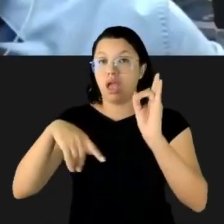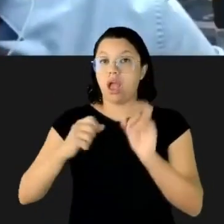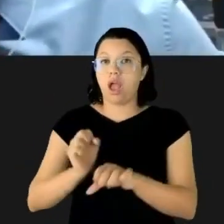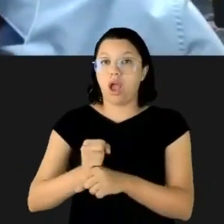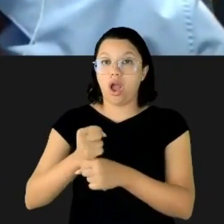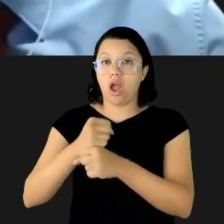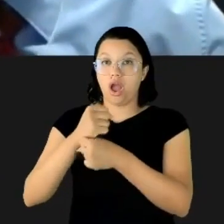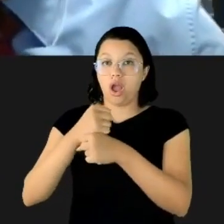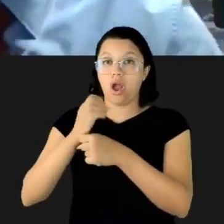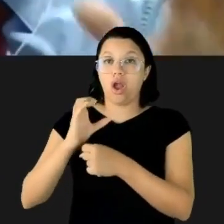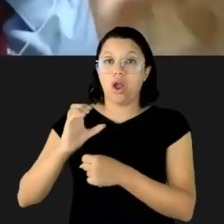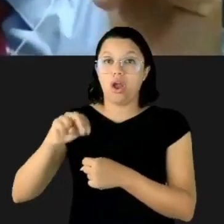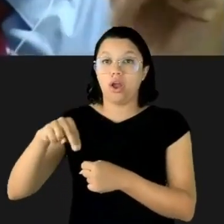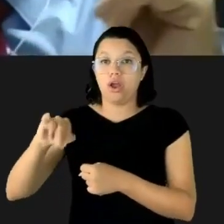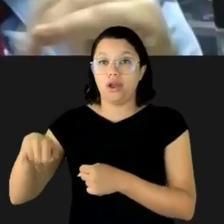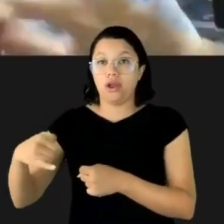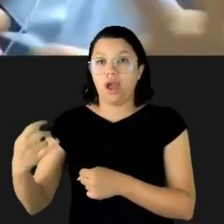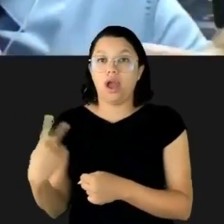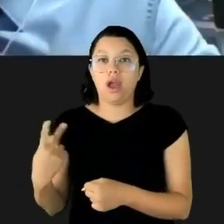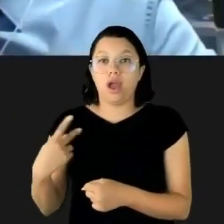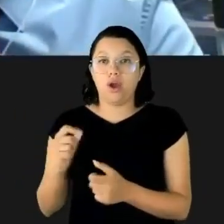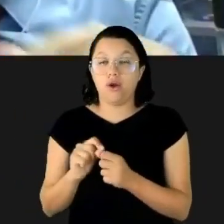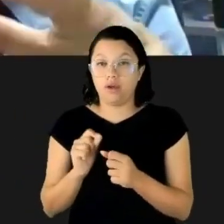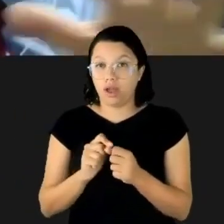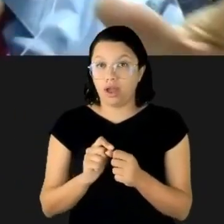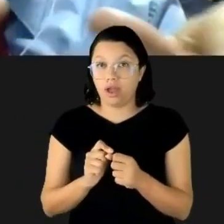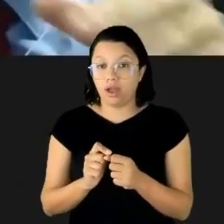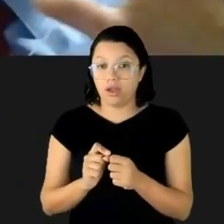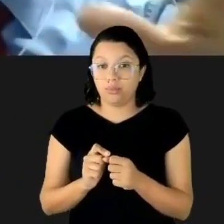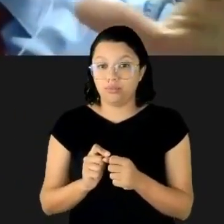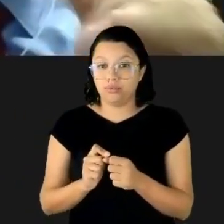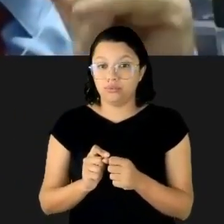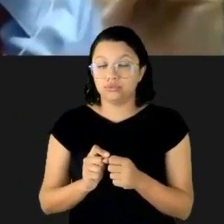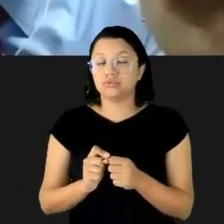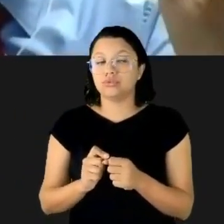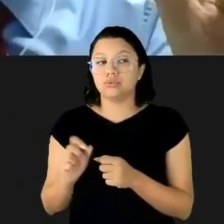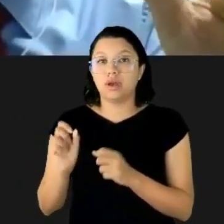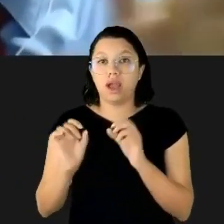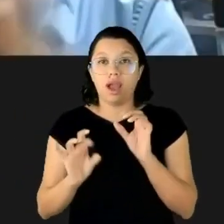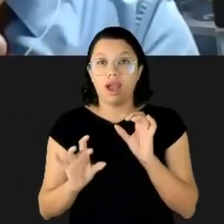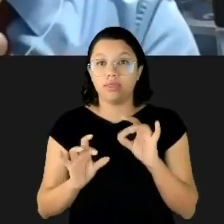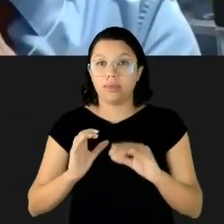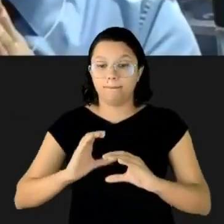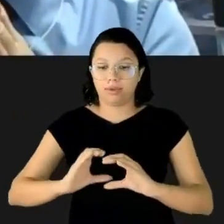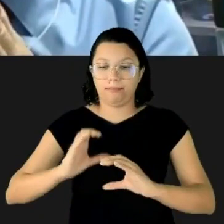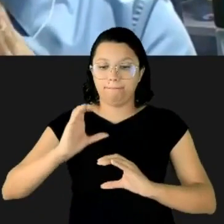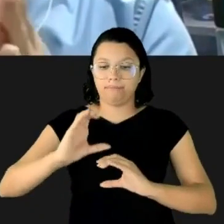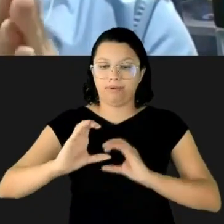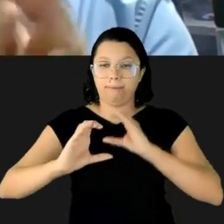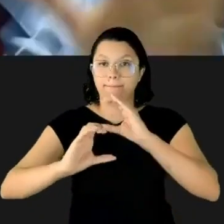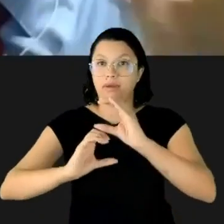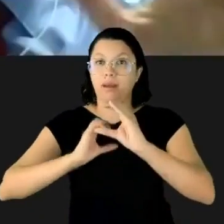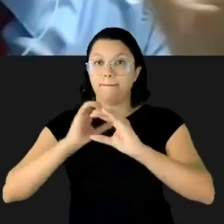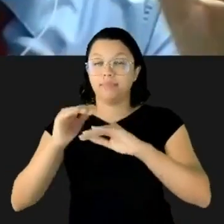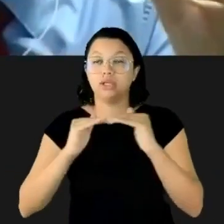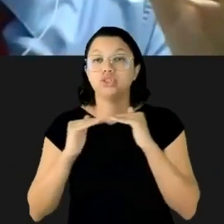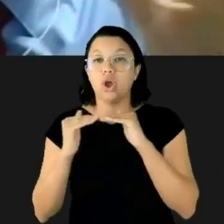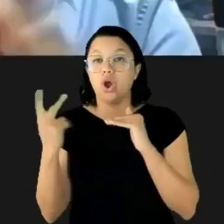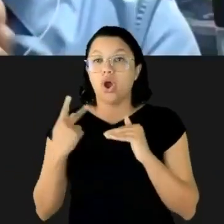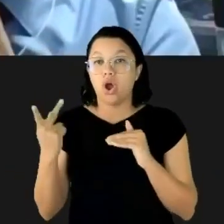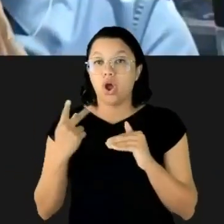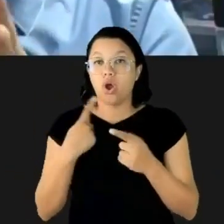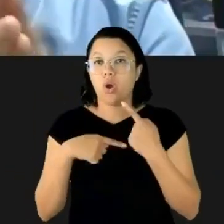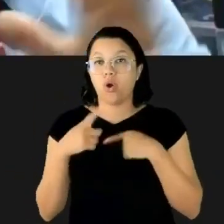seria construído pelo CNJ e nós faríamos a disposição de cada andar conforme a nossa intenção essa